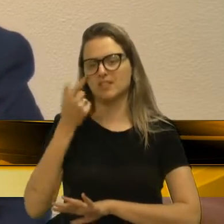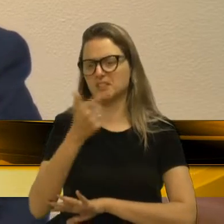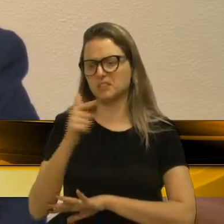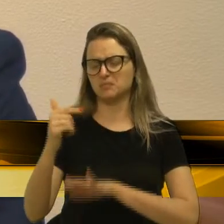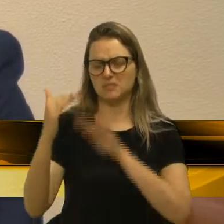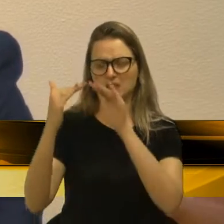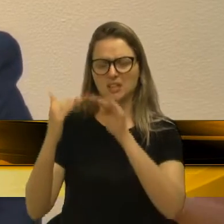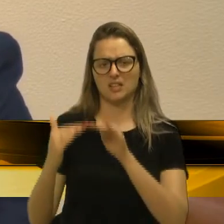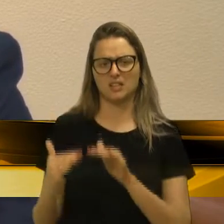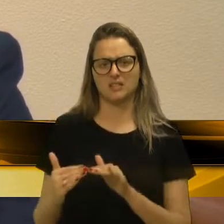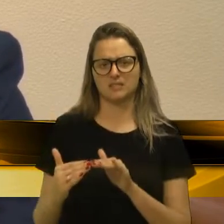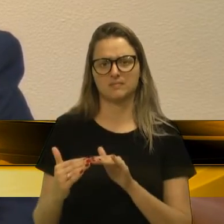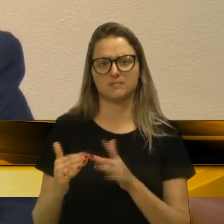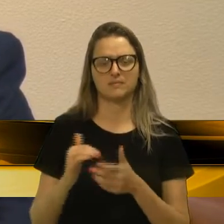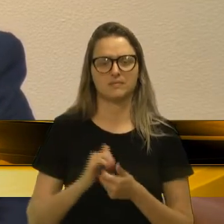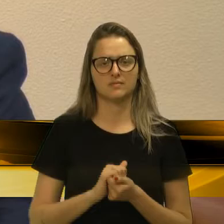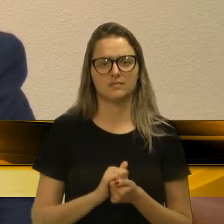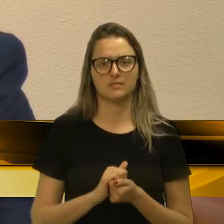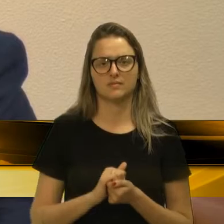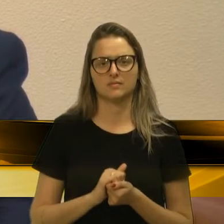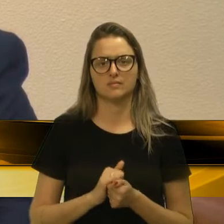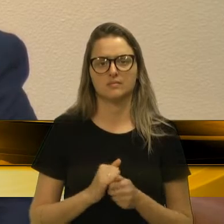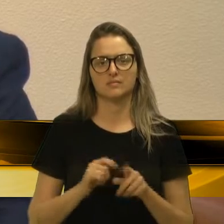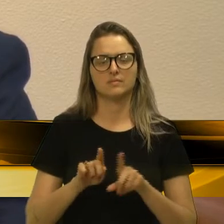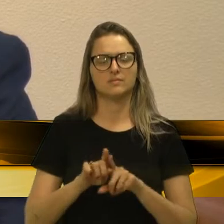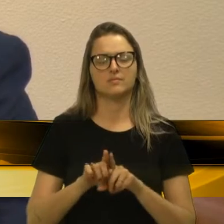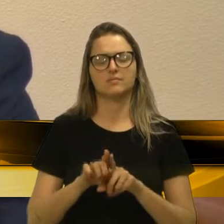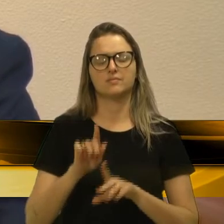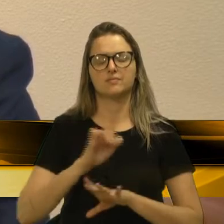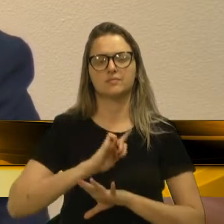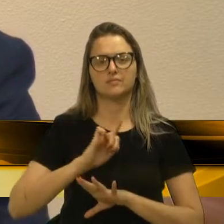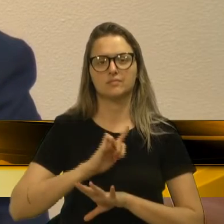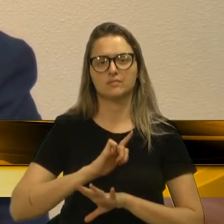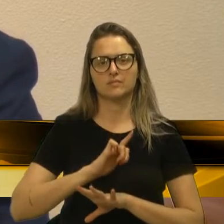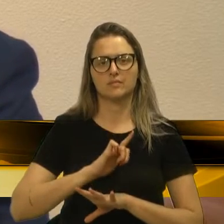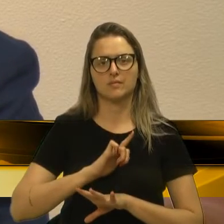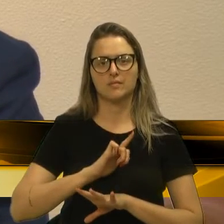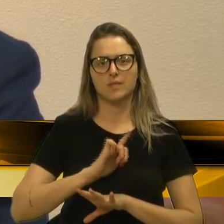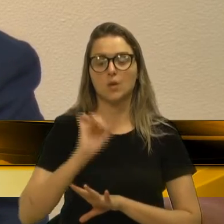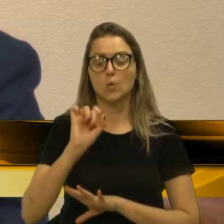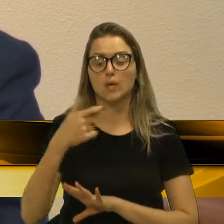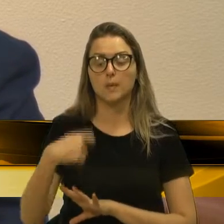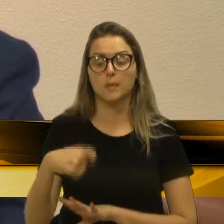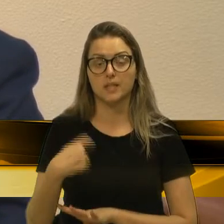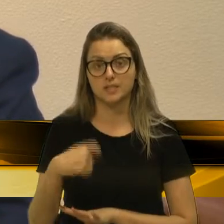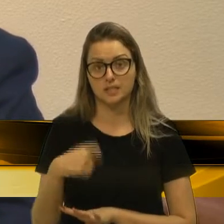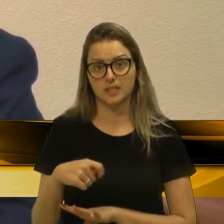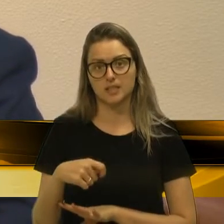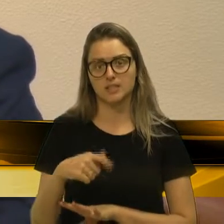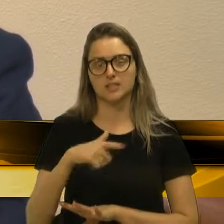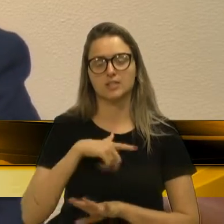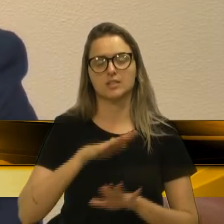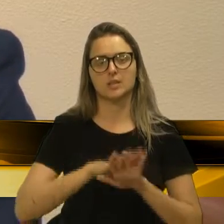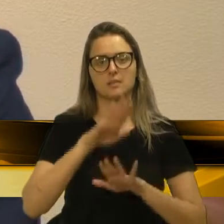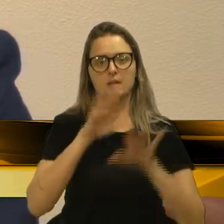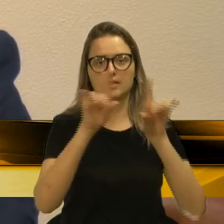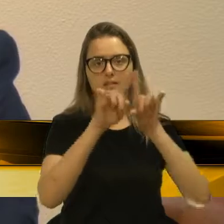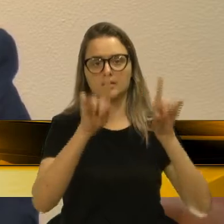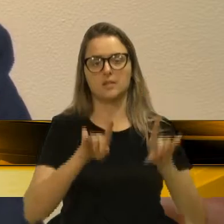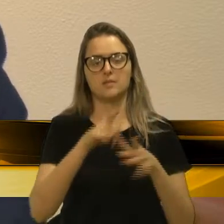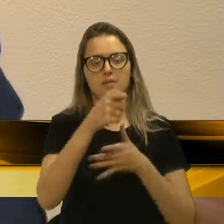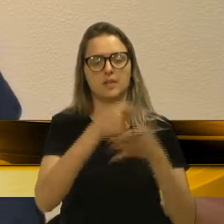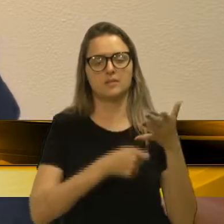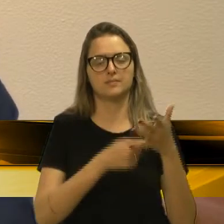os projetos de leis que estão sendo aprovados no Poder Legislativo, incluindo a necessidade de aumento do quadro pessoal, enquanto os